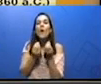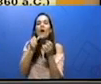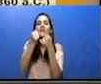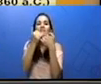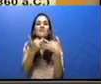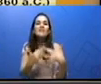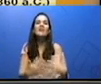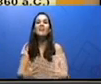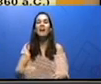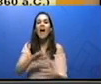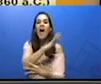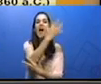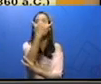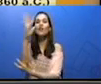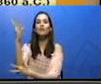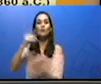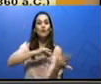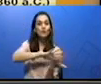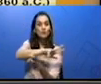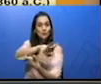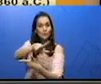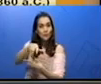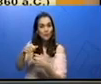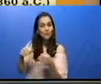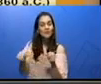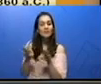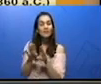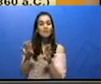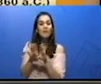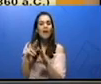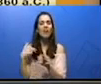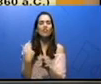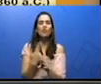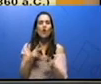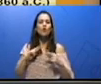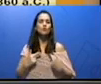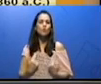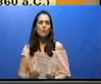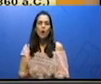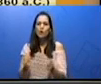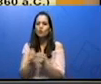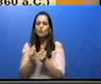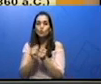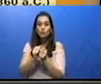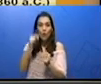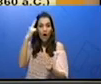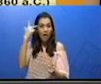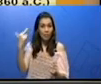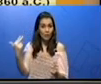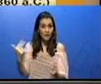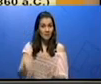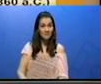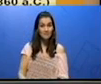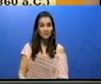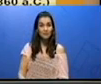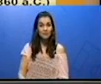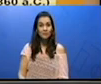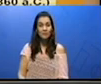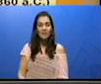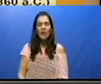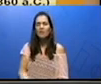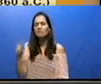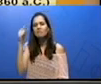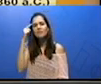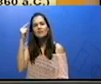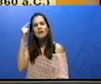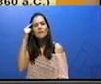a natureza do mundo e as nossas relações com ele. No entanto, né, os filósofos eles divergiam sobre os seus